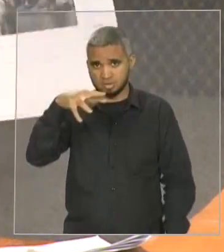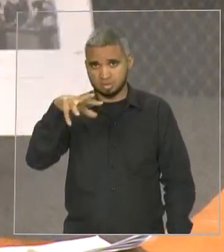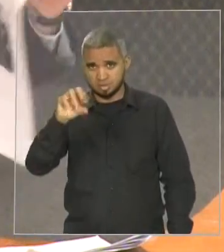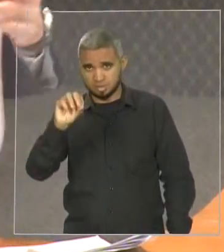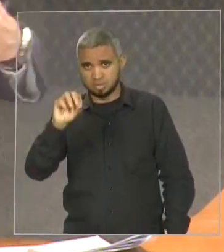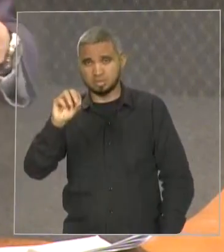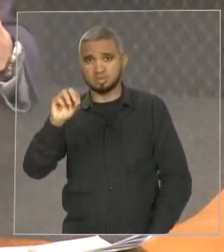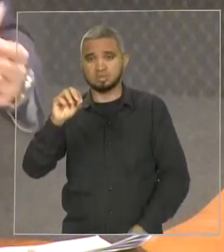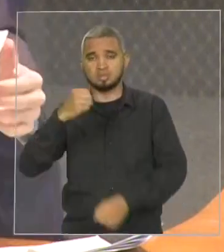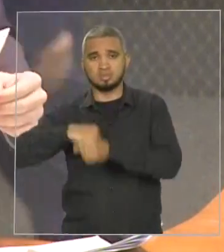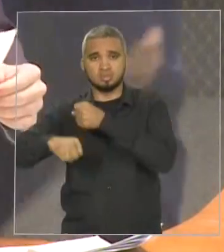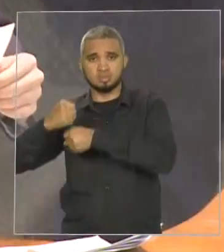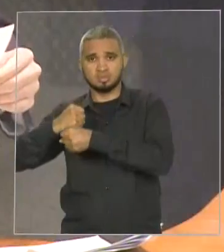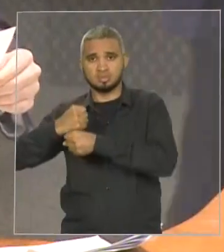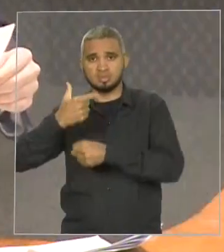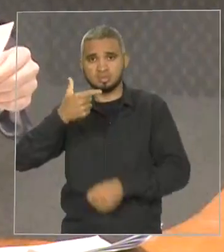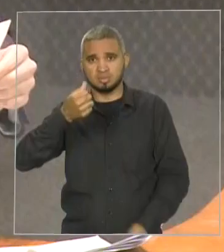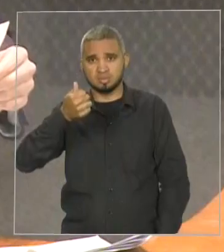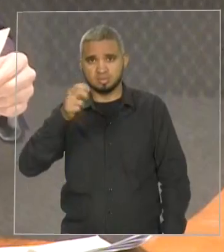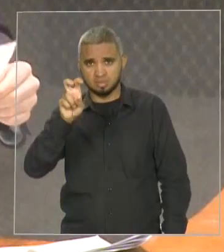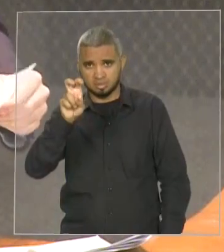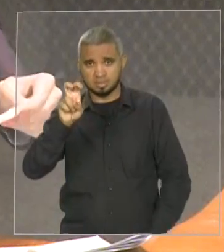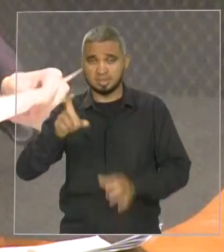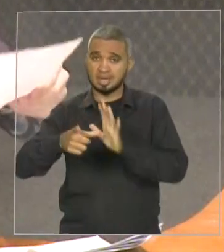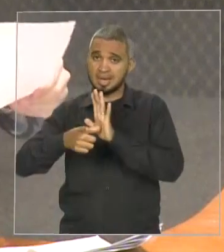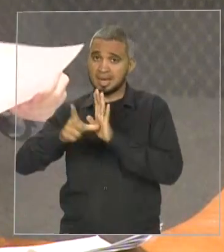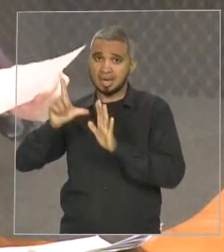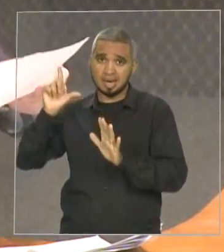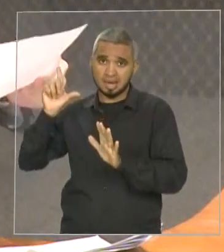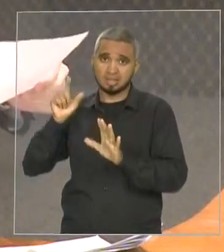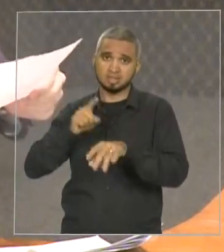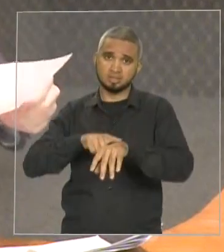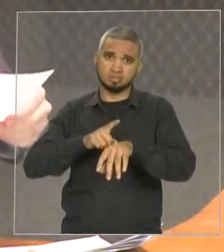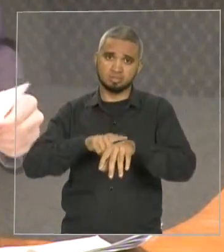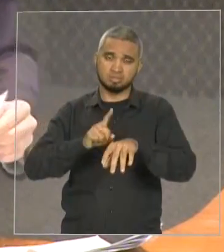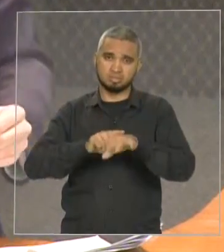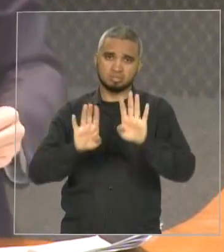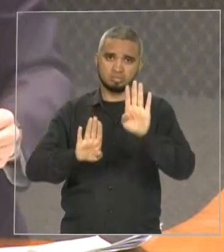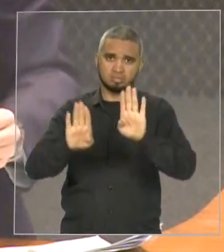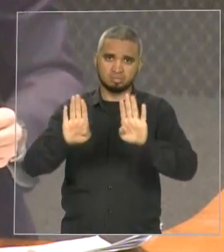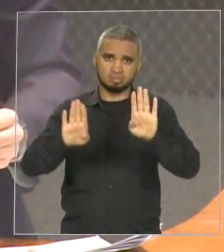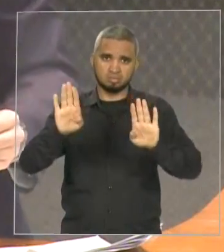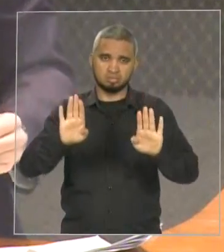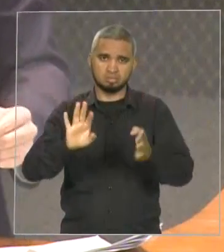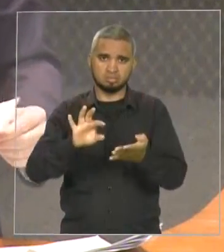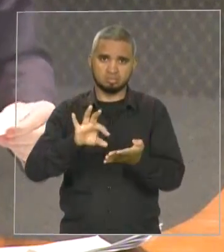do processo licitatório, em que aparece aqui o senhor excelentíssimo